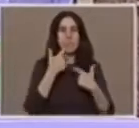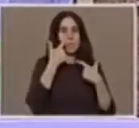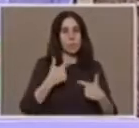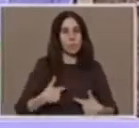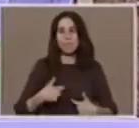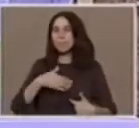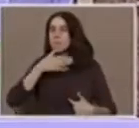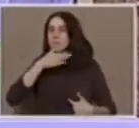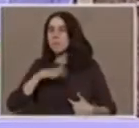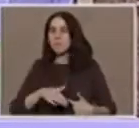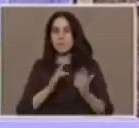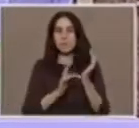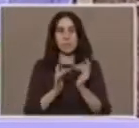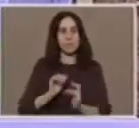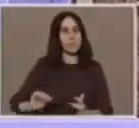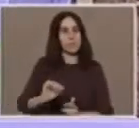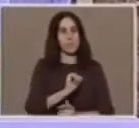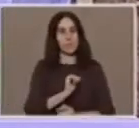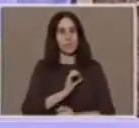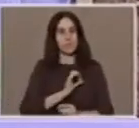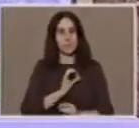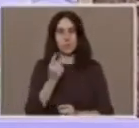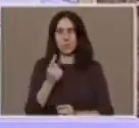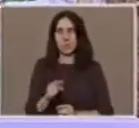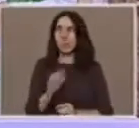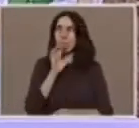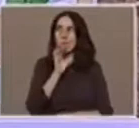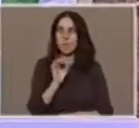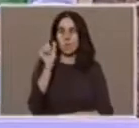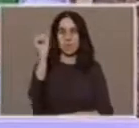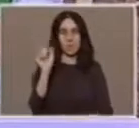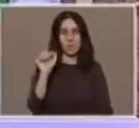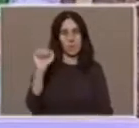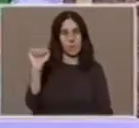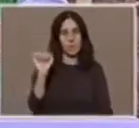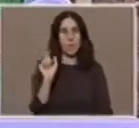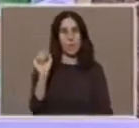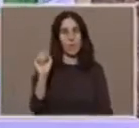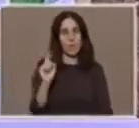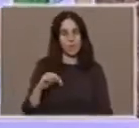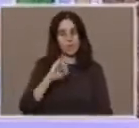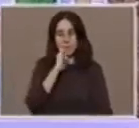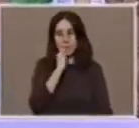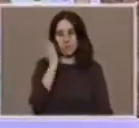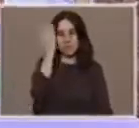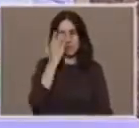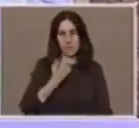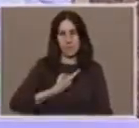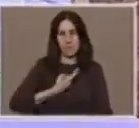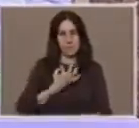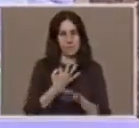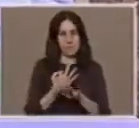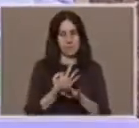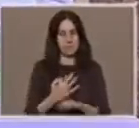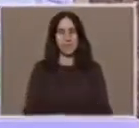sangue de nosso Senhor Jesus Cristo, vosso Filho, que nos mandou celebrar estes mistérios. Na noite em que ele ia